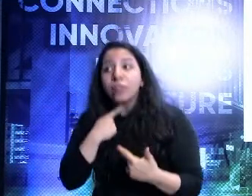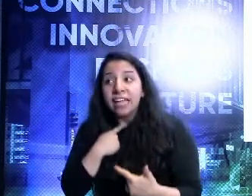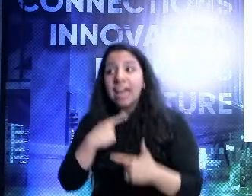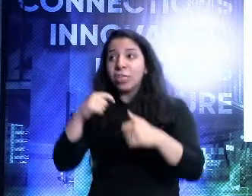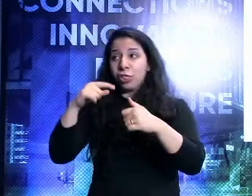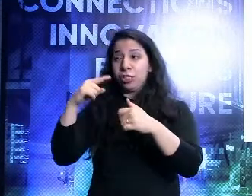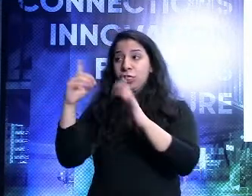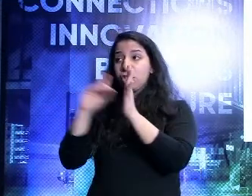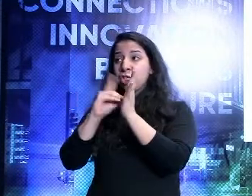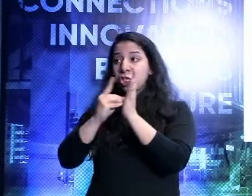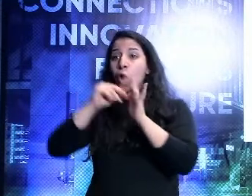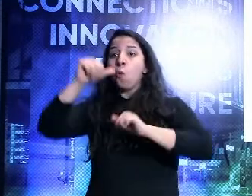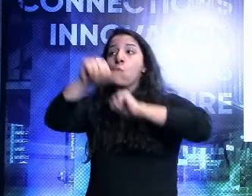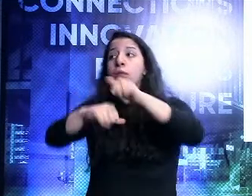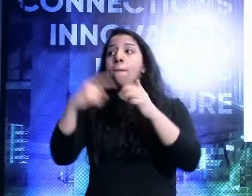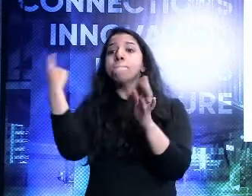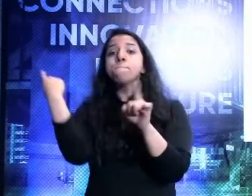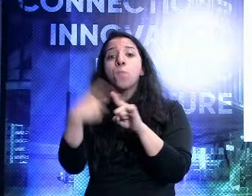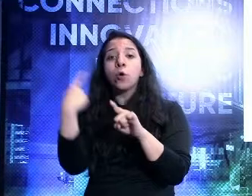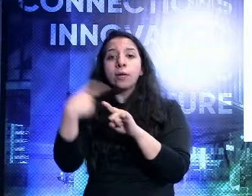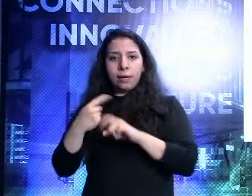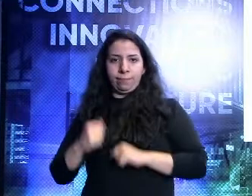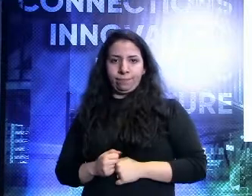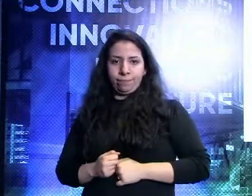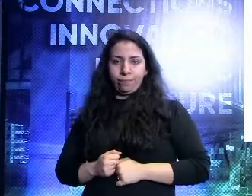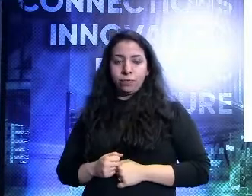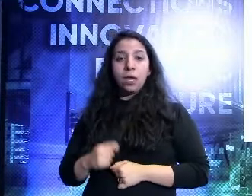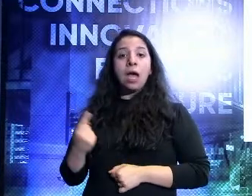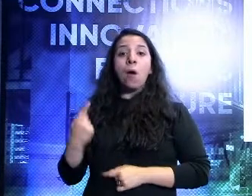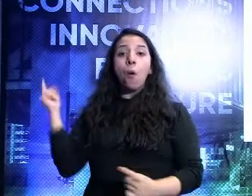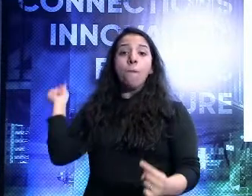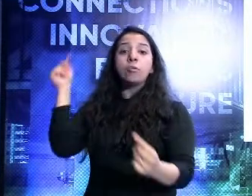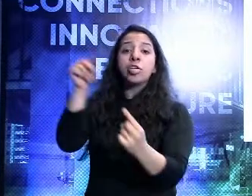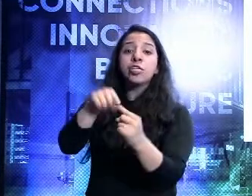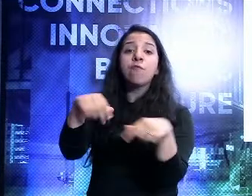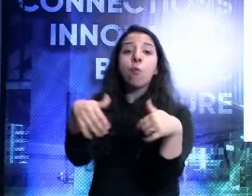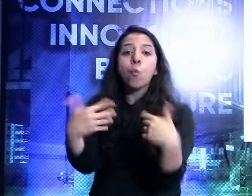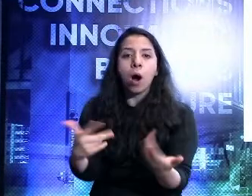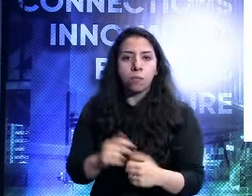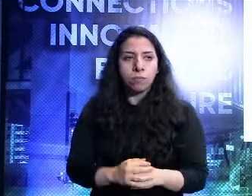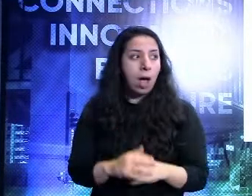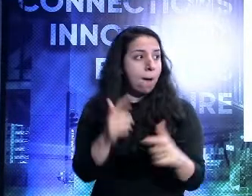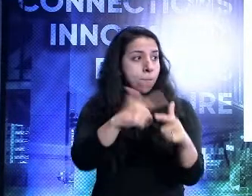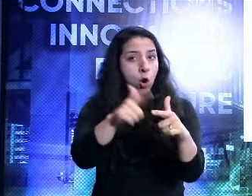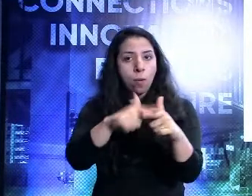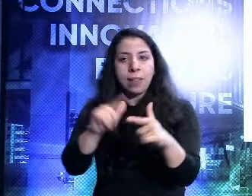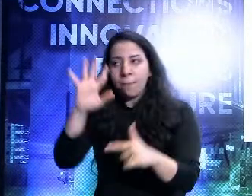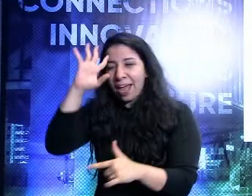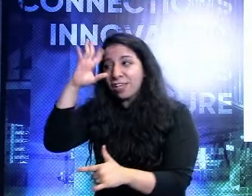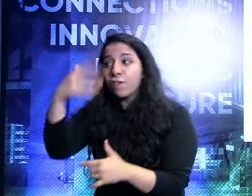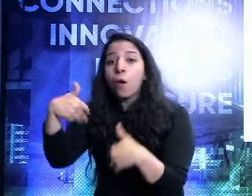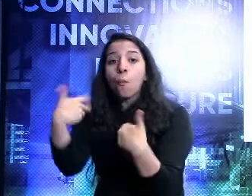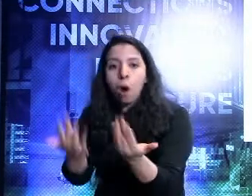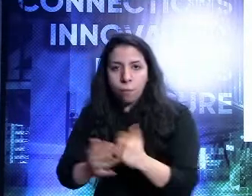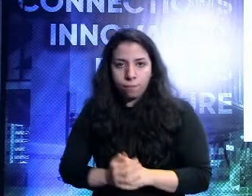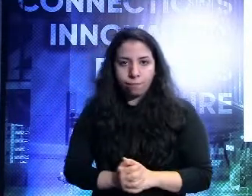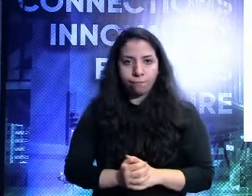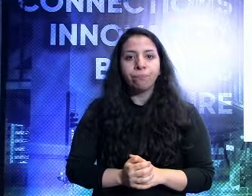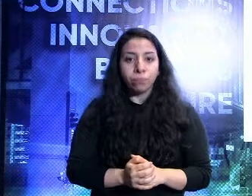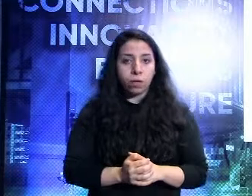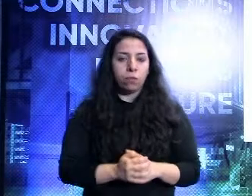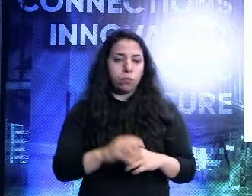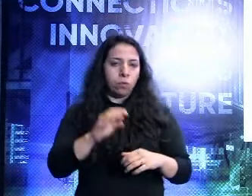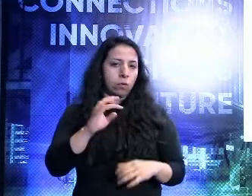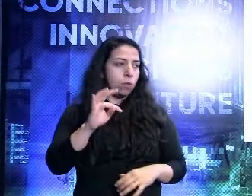o objetivo? Qual o problema eu quero resolver? E aí, quando a gente fala sobre isso, o Taishono, que